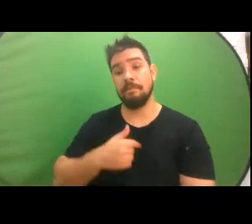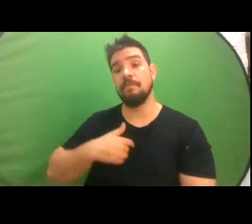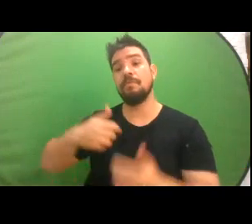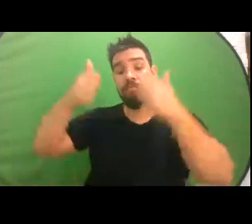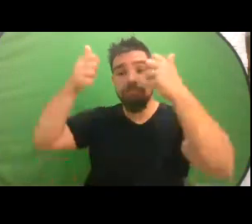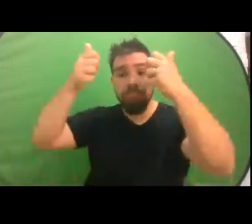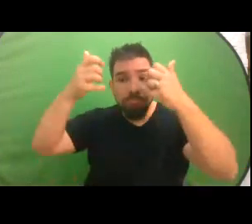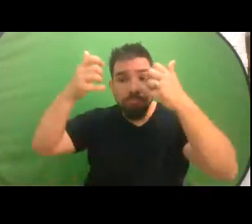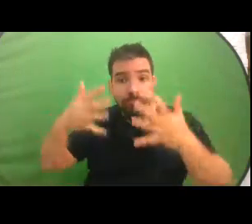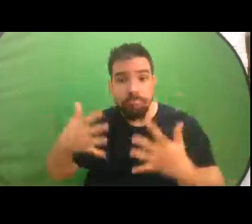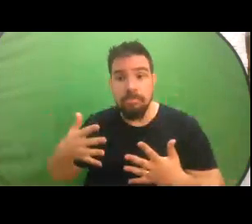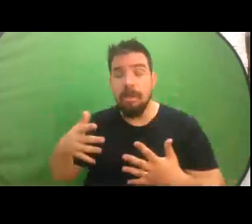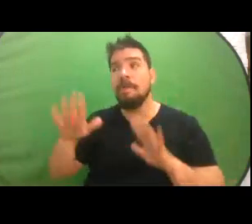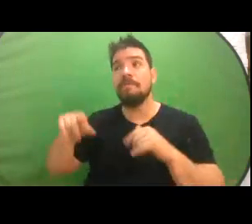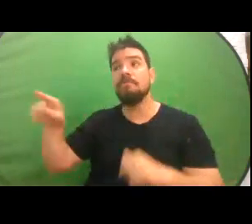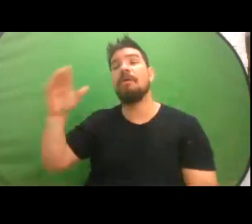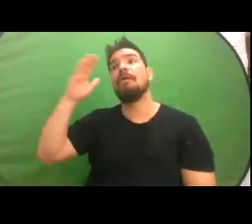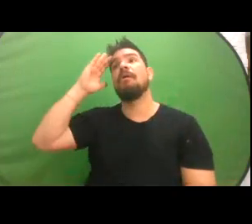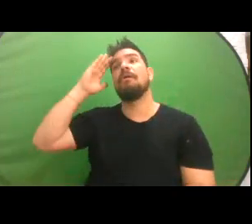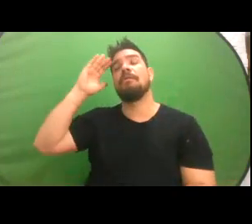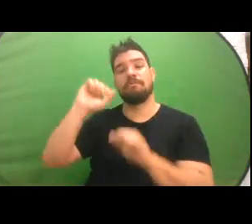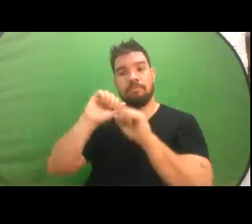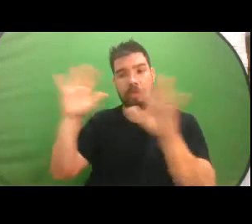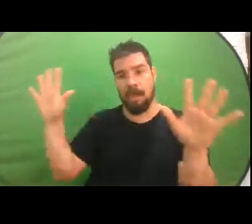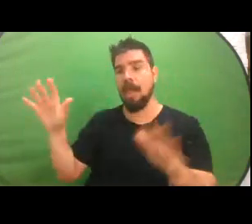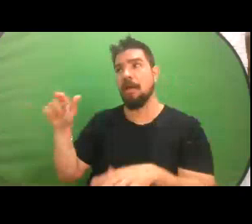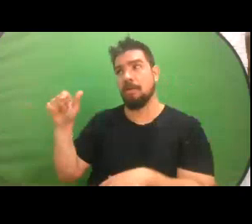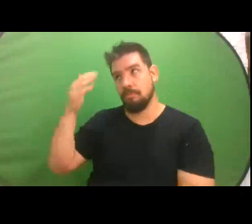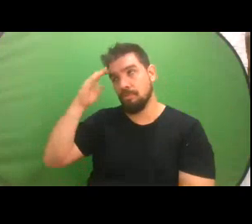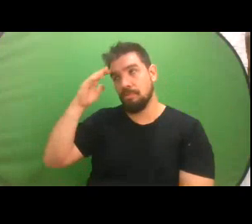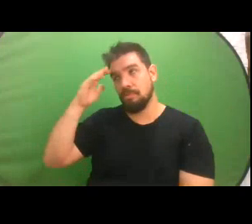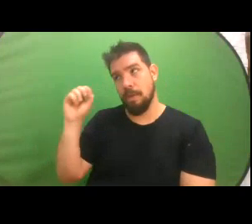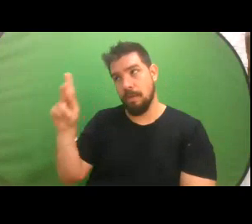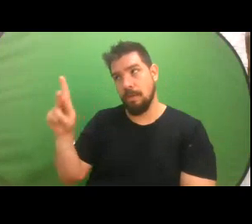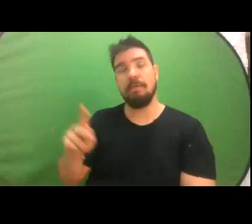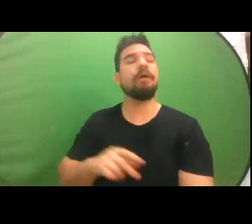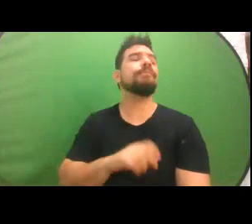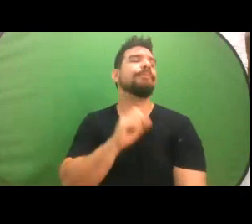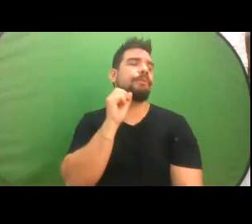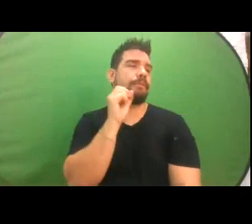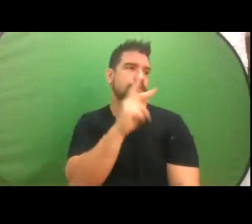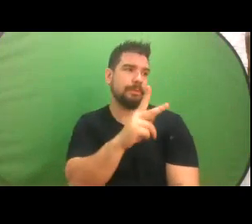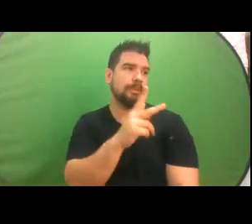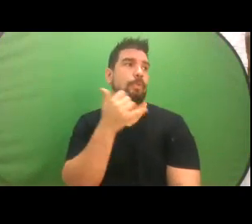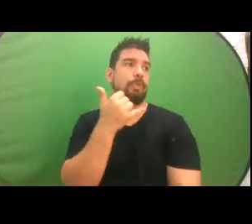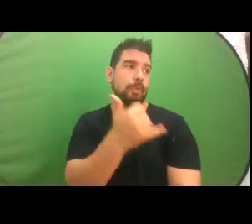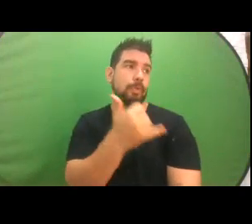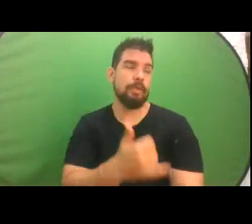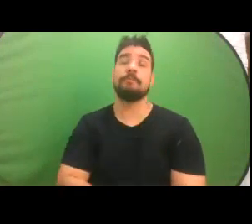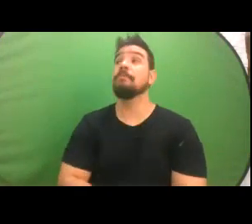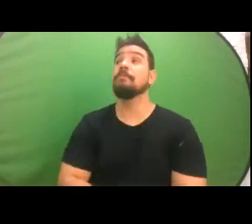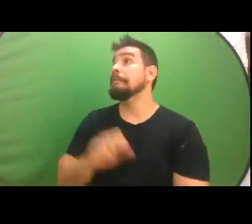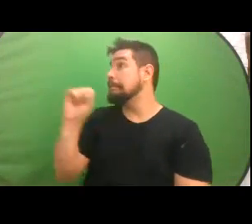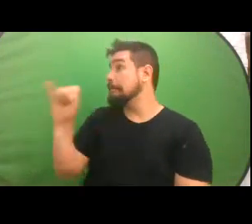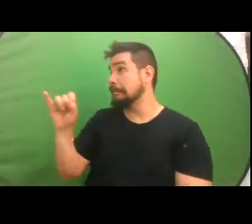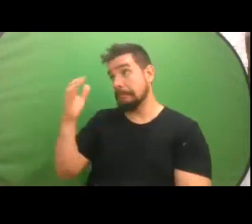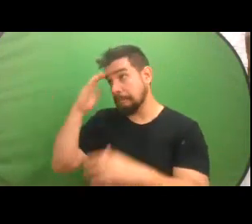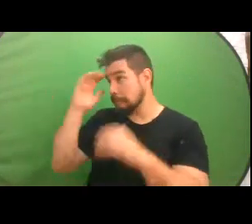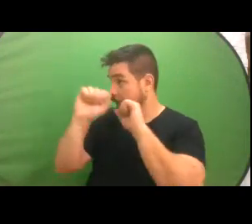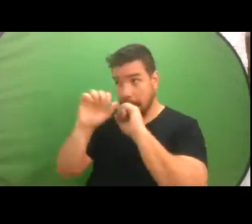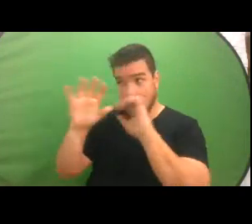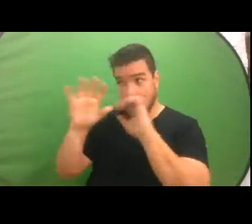que já te esclareça de alguma forma, tá bom? Tudo bem, tudo jóia. Aí, se não esclarecer, a gente.